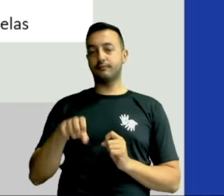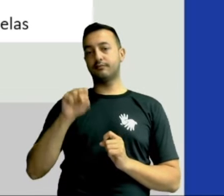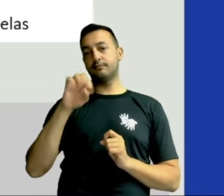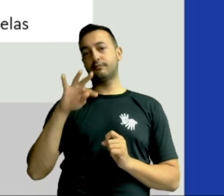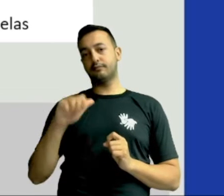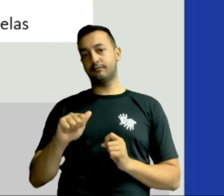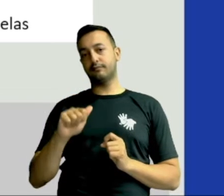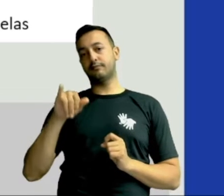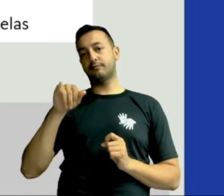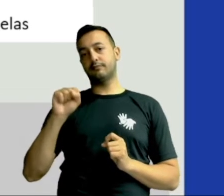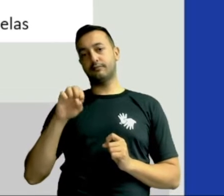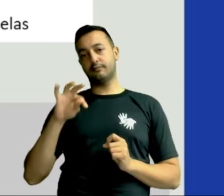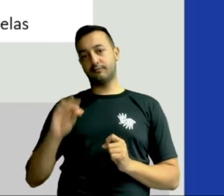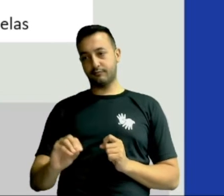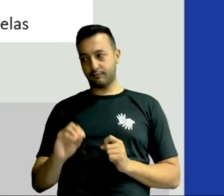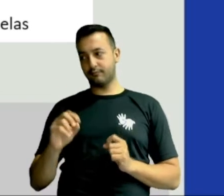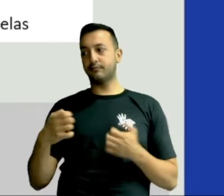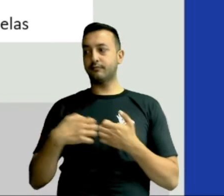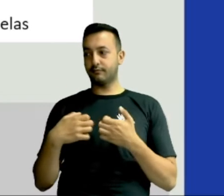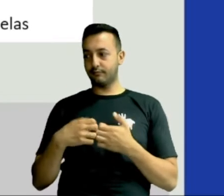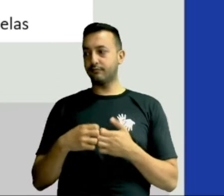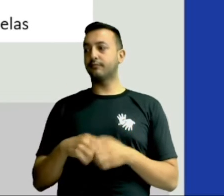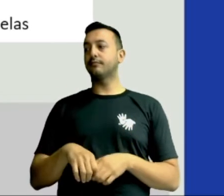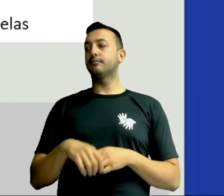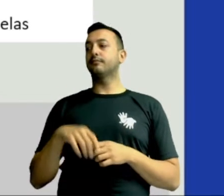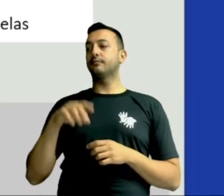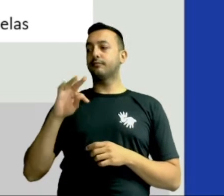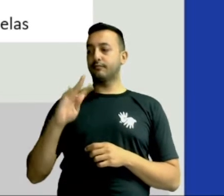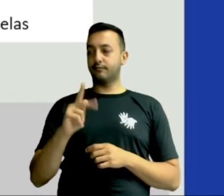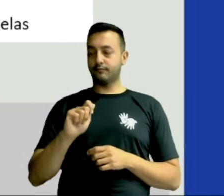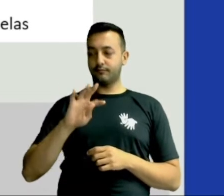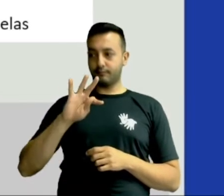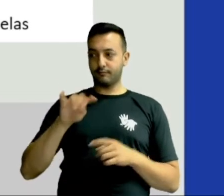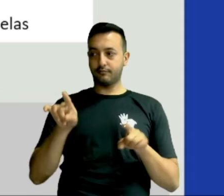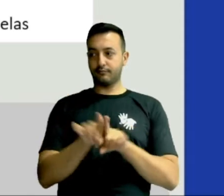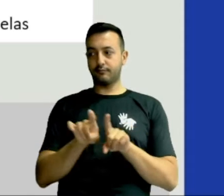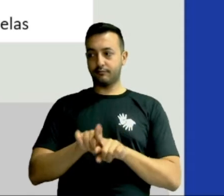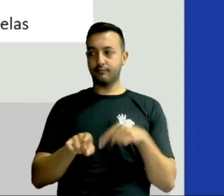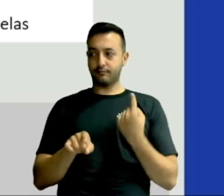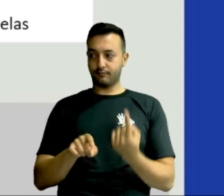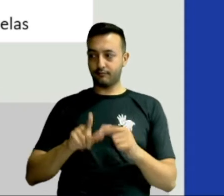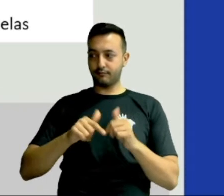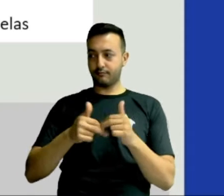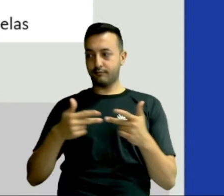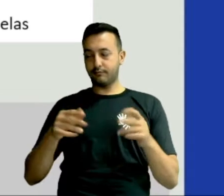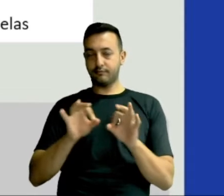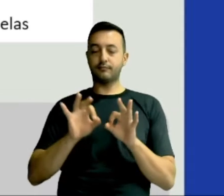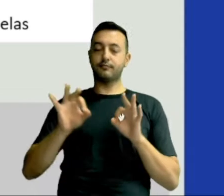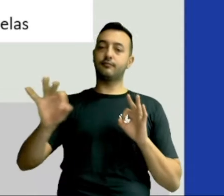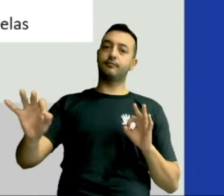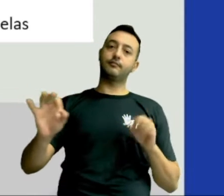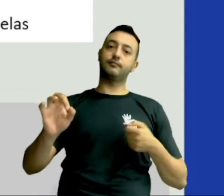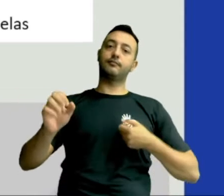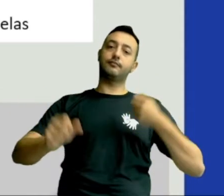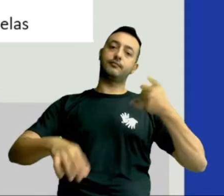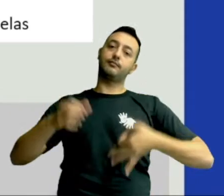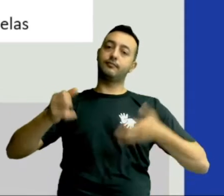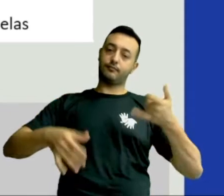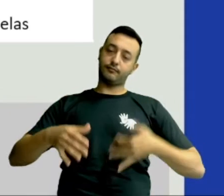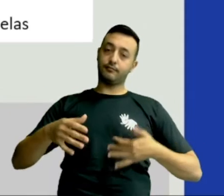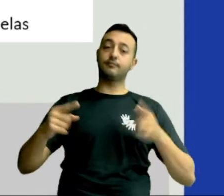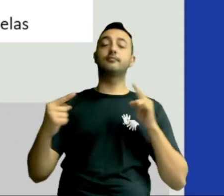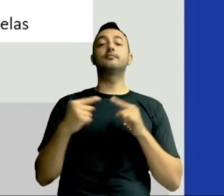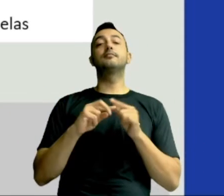isto para perto Ok temos o that's que também ou singular para objetos que estão distantes do interruptor